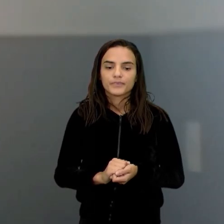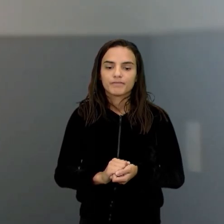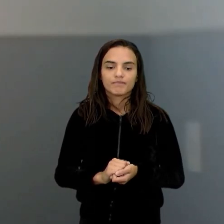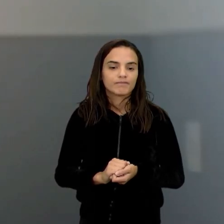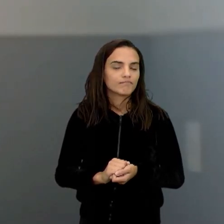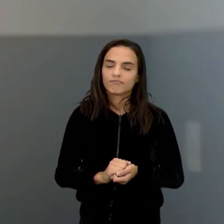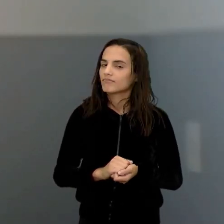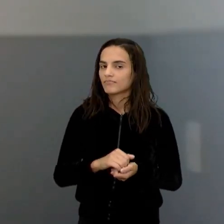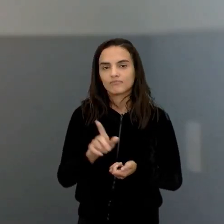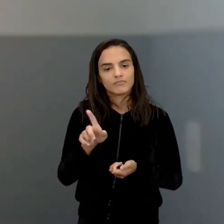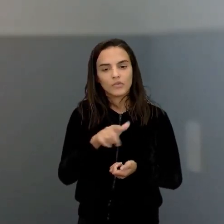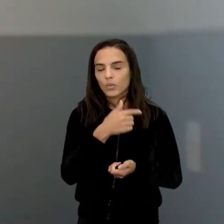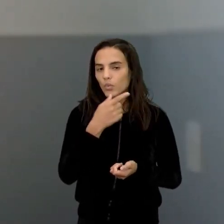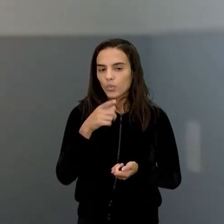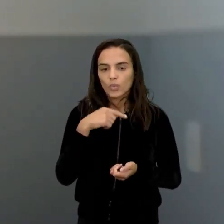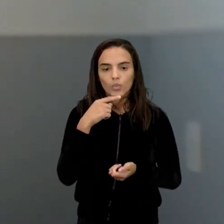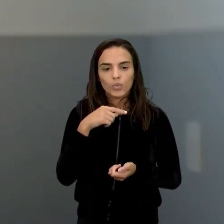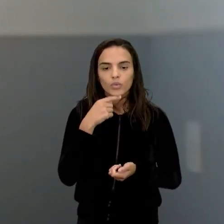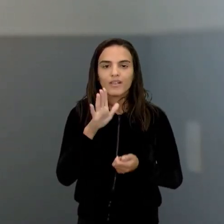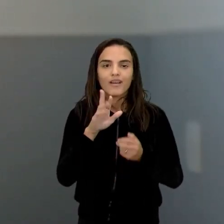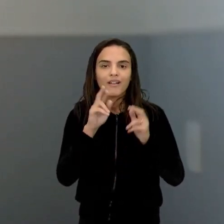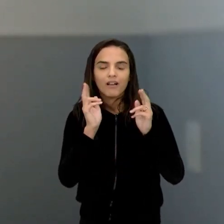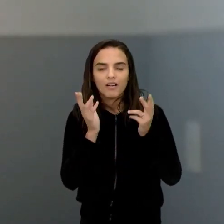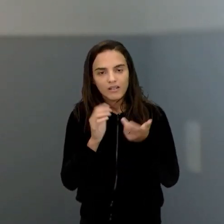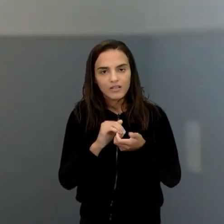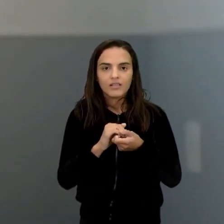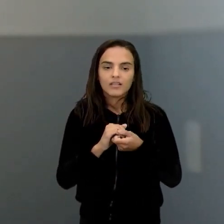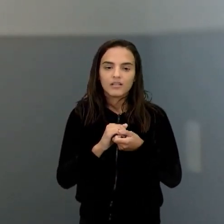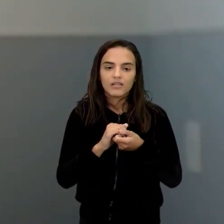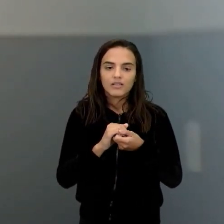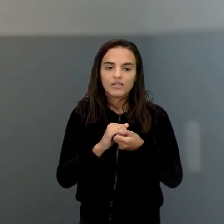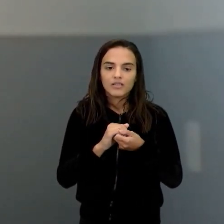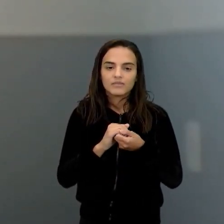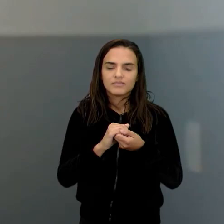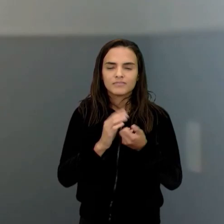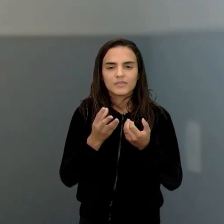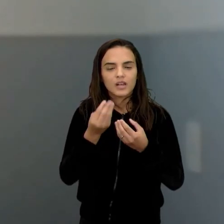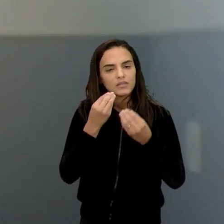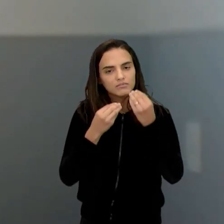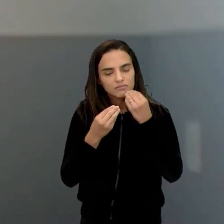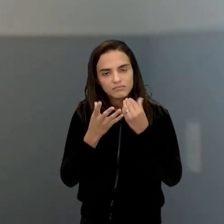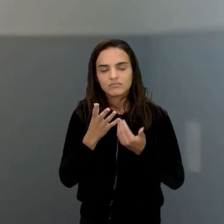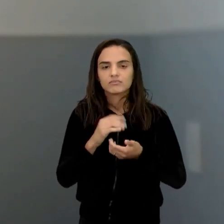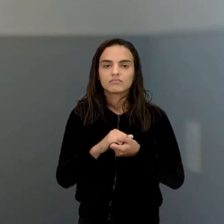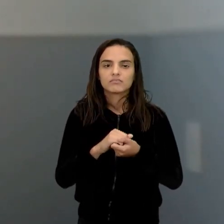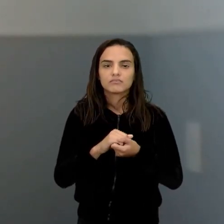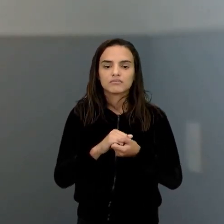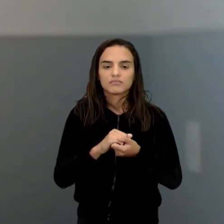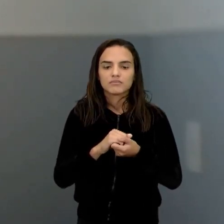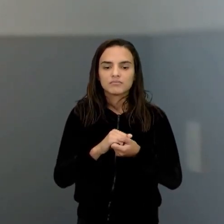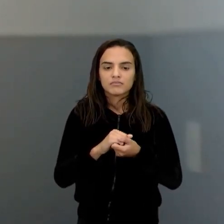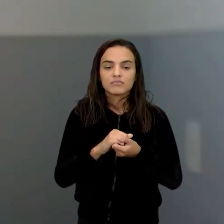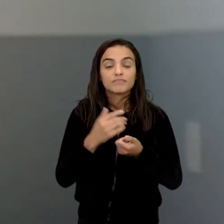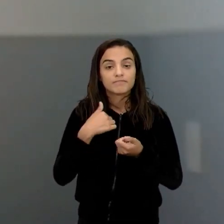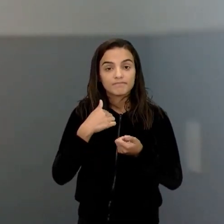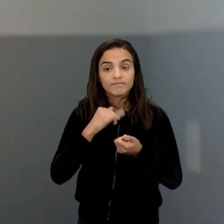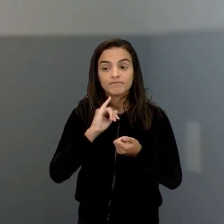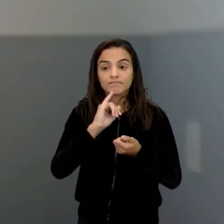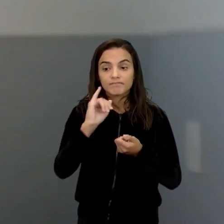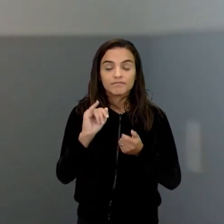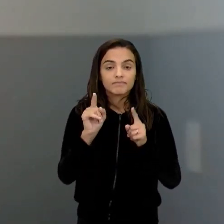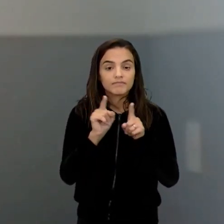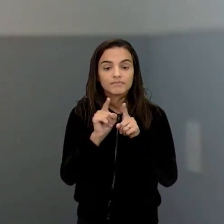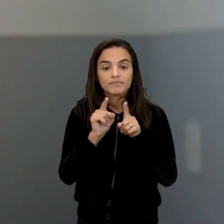e não pode eles de tentarem, de estarem se desafiando, de se experimentando. Queria